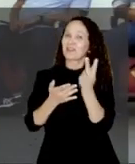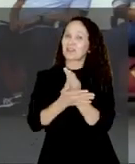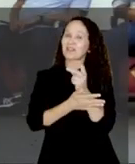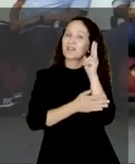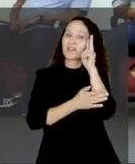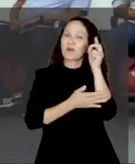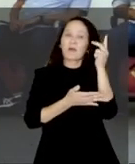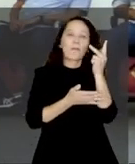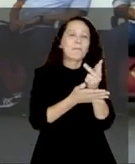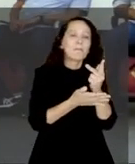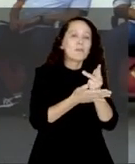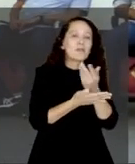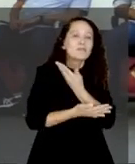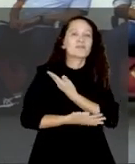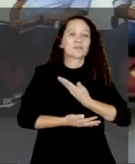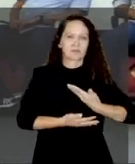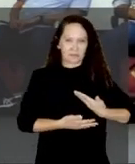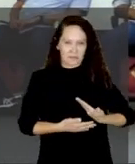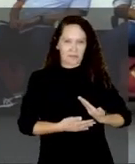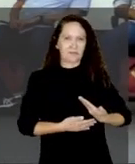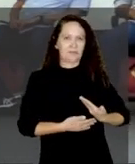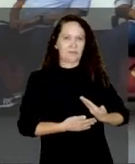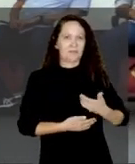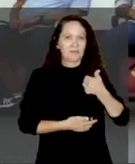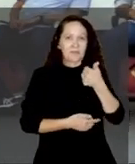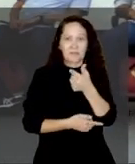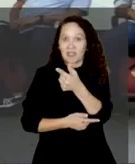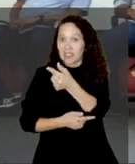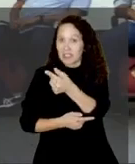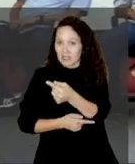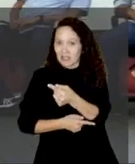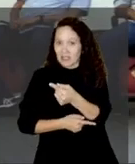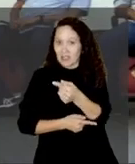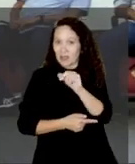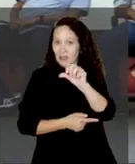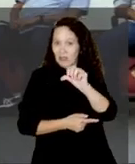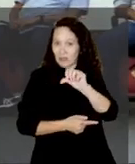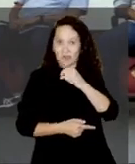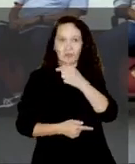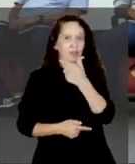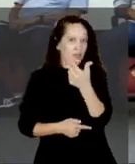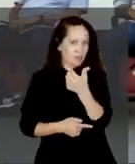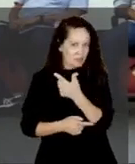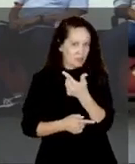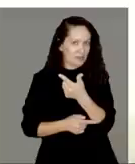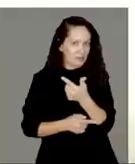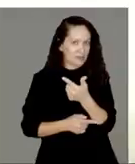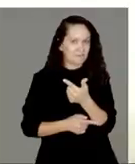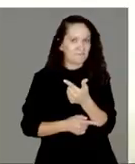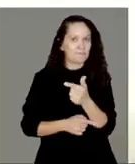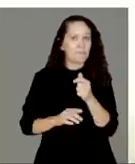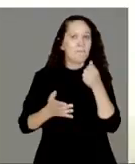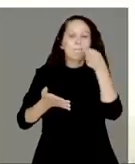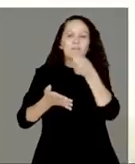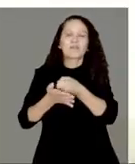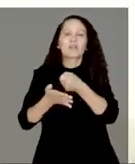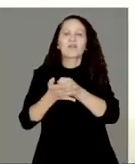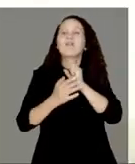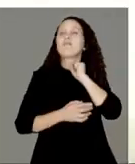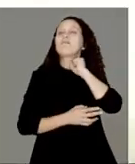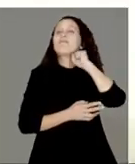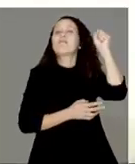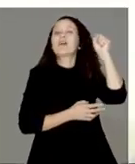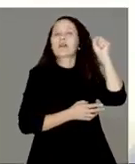hora que foram procurar um herói, eles encontraram o que eles tinham matado 97 anos